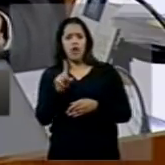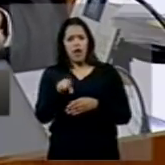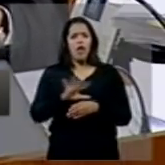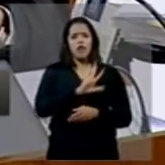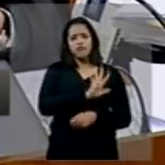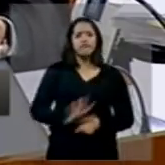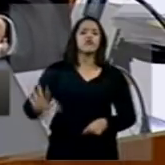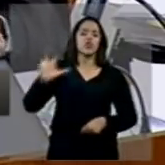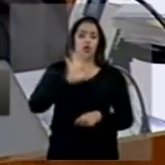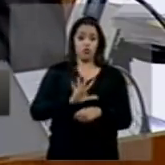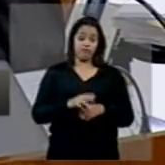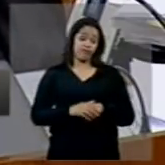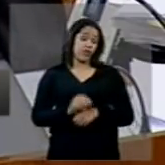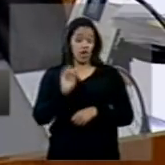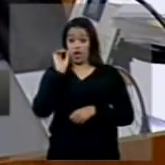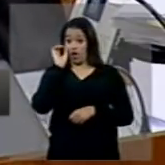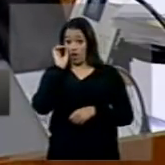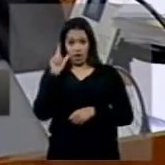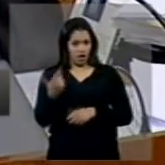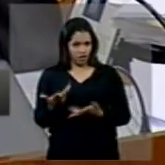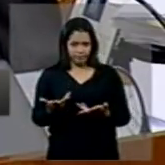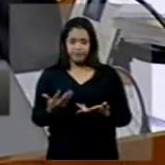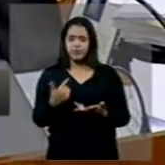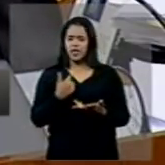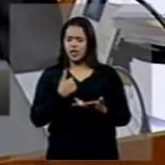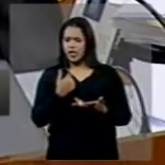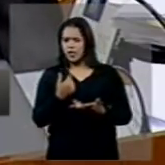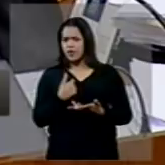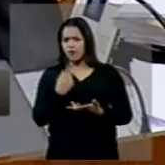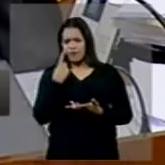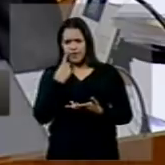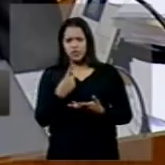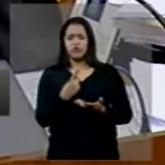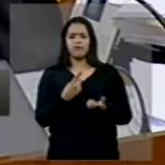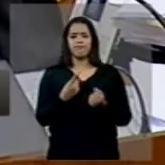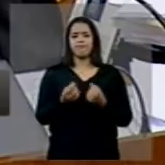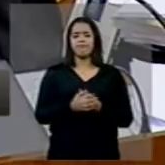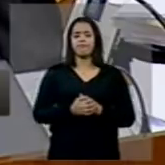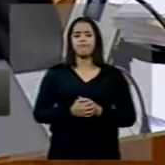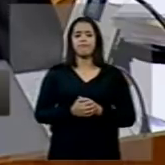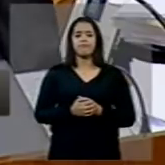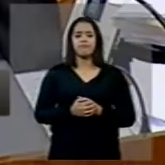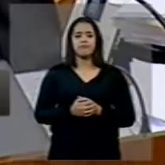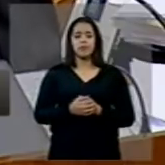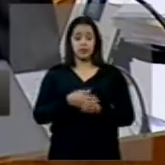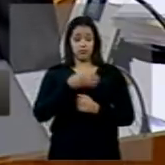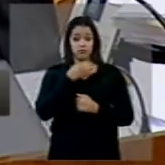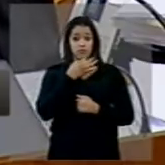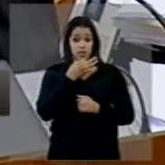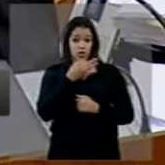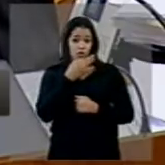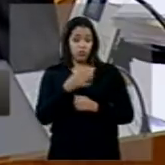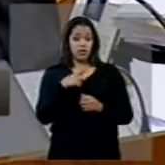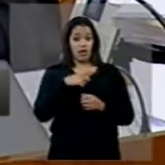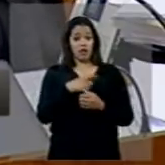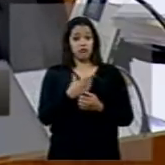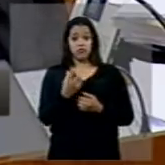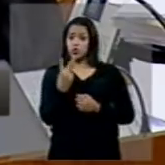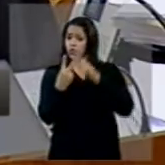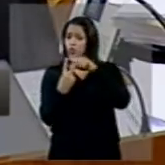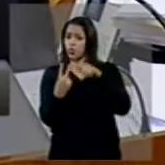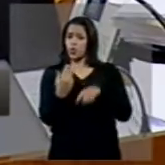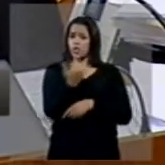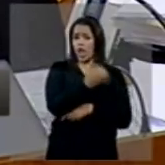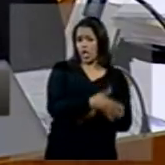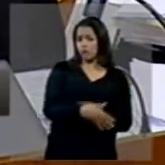Obviamente, e aqui parto dessa premissa, que é a premissa trazida de ambos os lados da tribuna e no